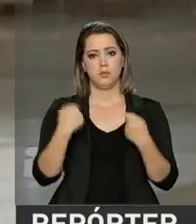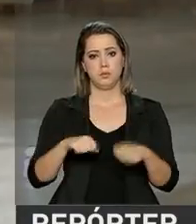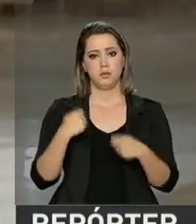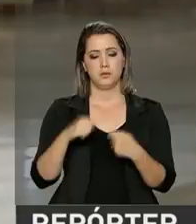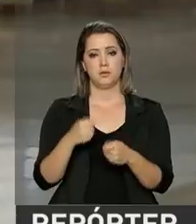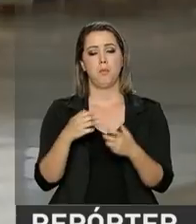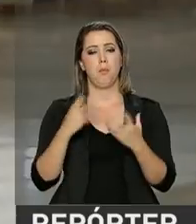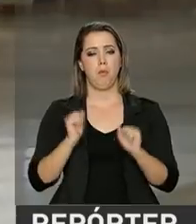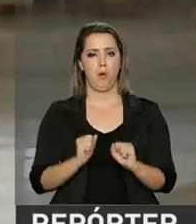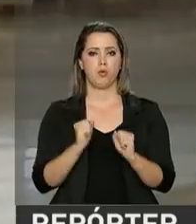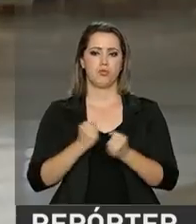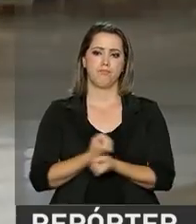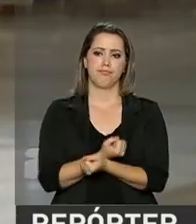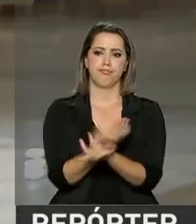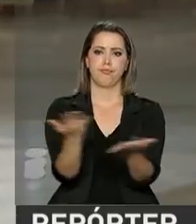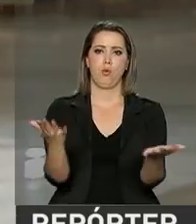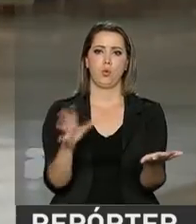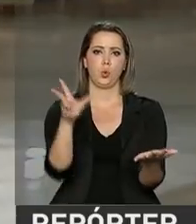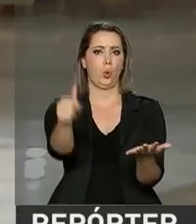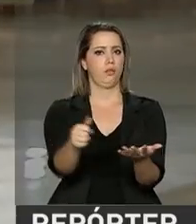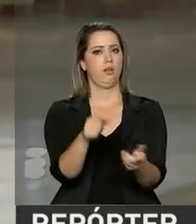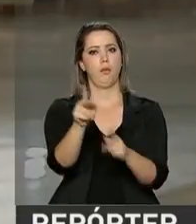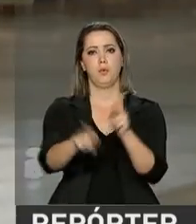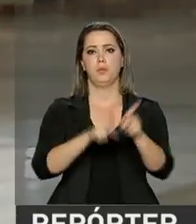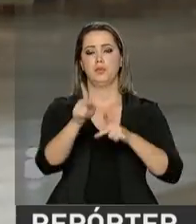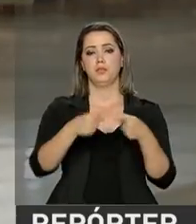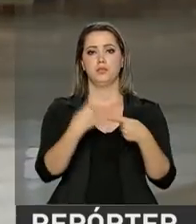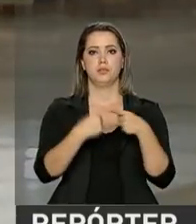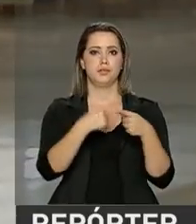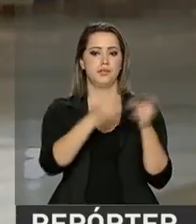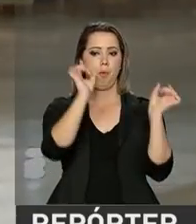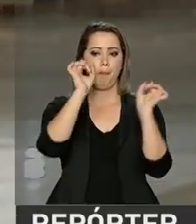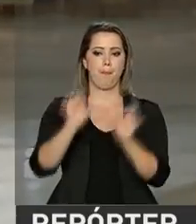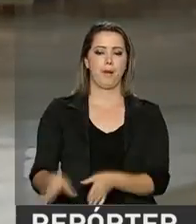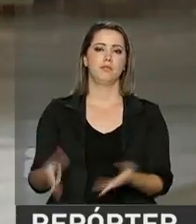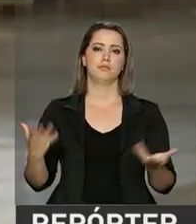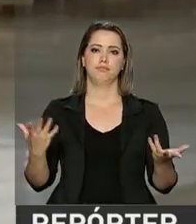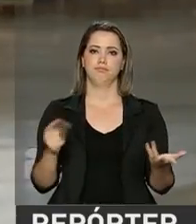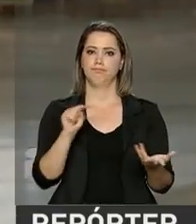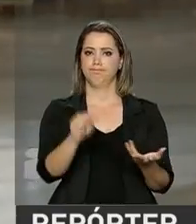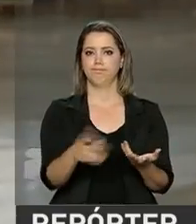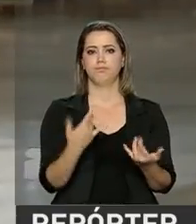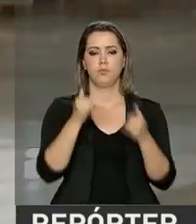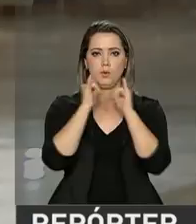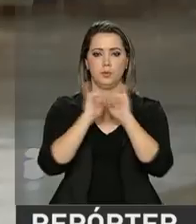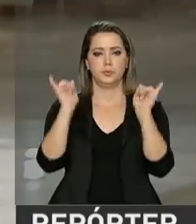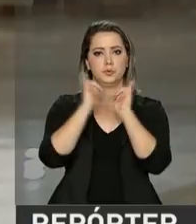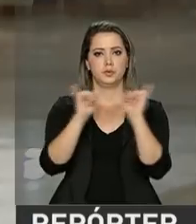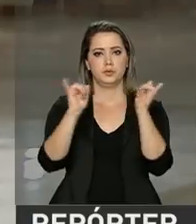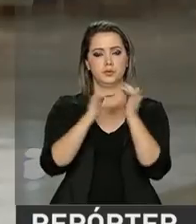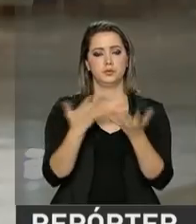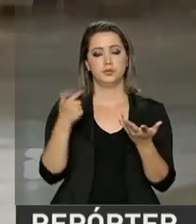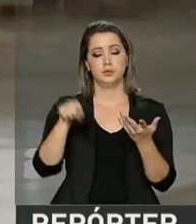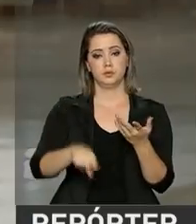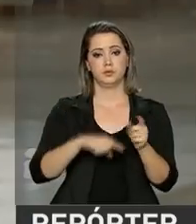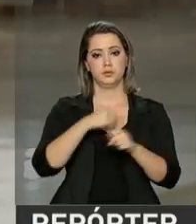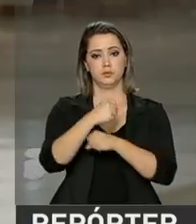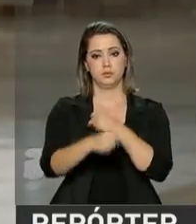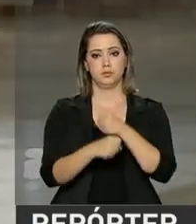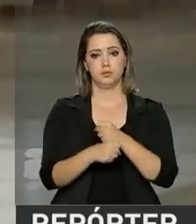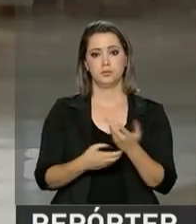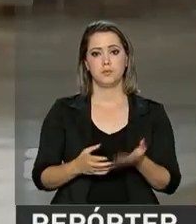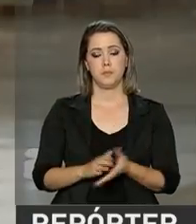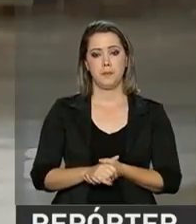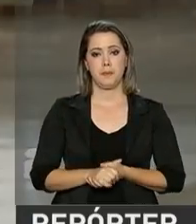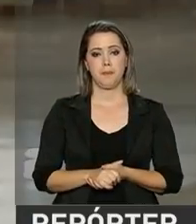aplicar em toda a população porque senão elas vão ser desperdiçadas para a campanha Nacional de vacinação do o ano que